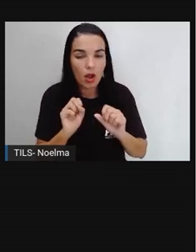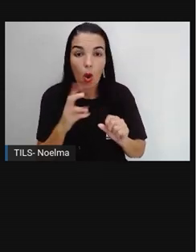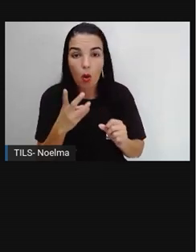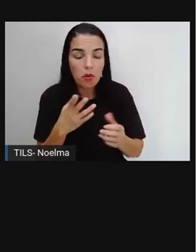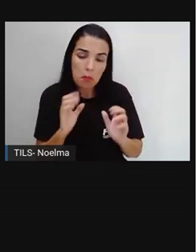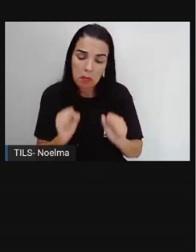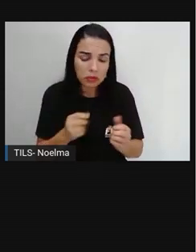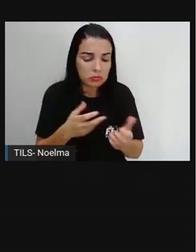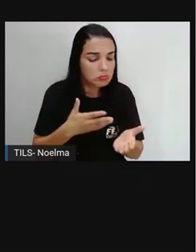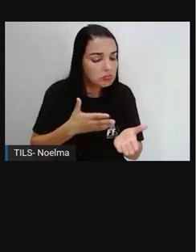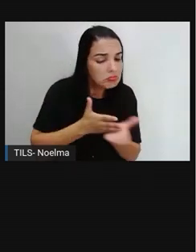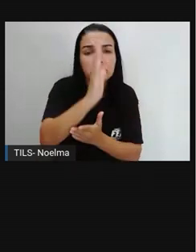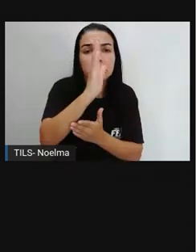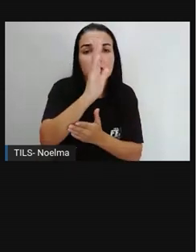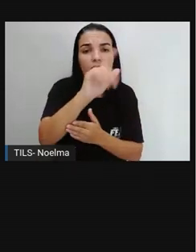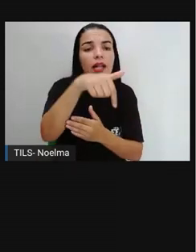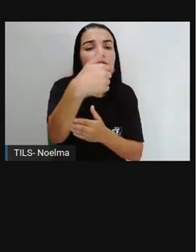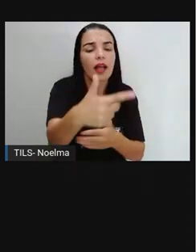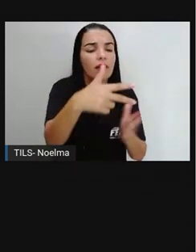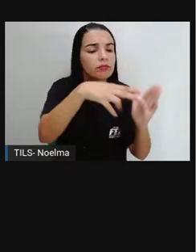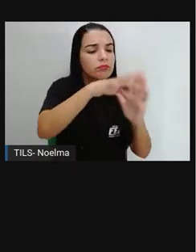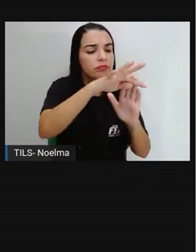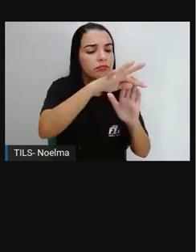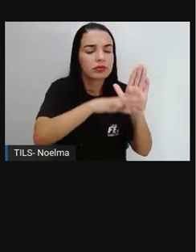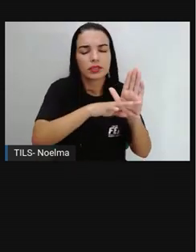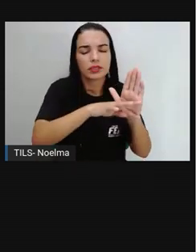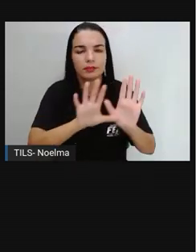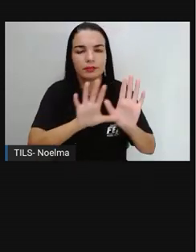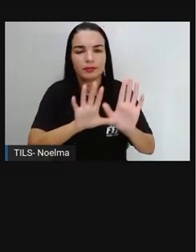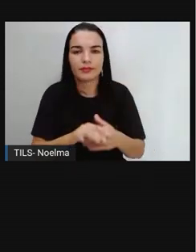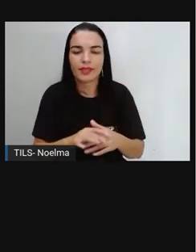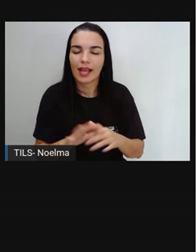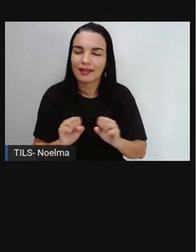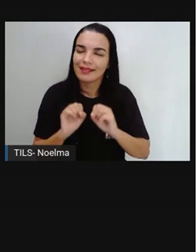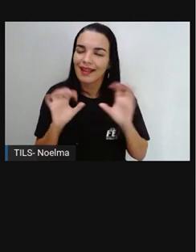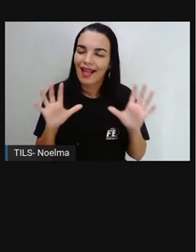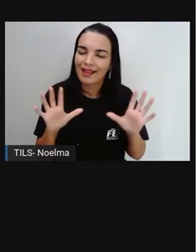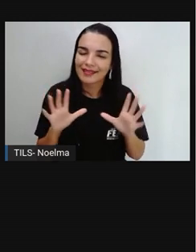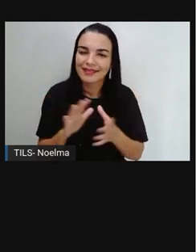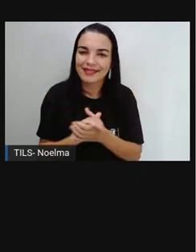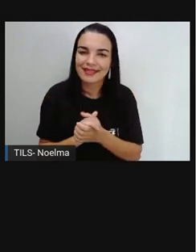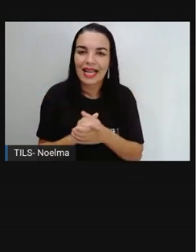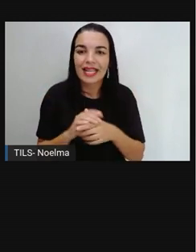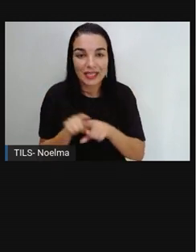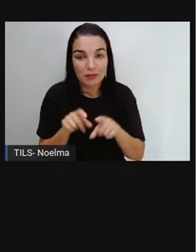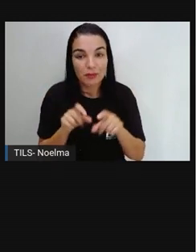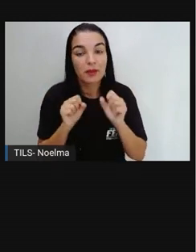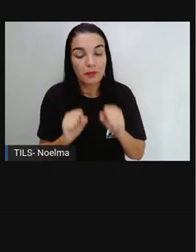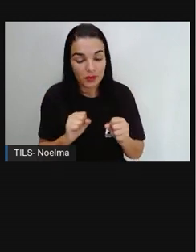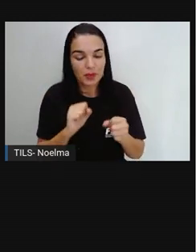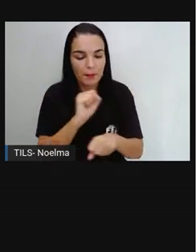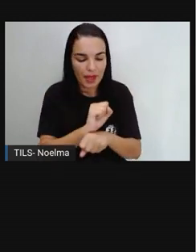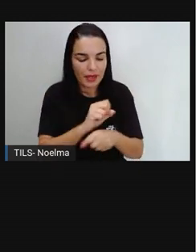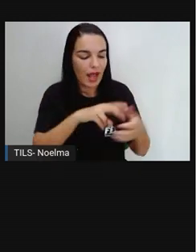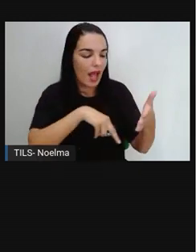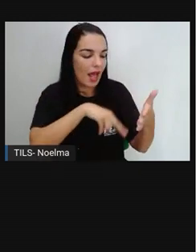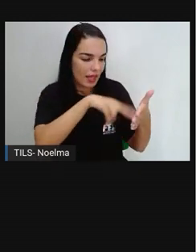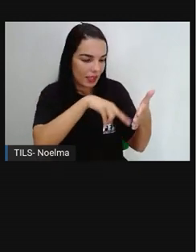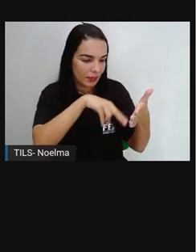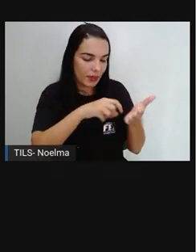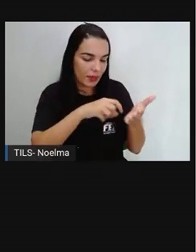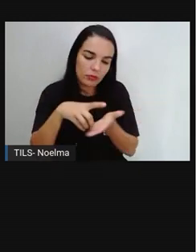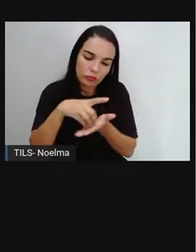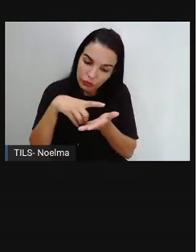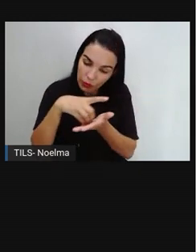também, tentar entender mais à frente o que a palavra queria dizer. Claro, claro, também dá para parar a leitura e procurar no dicionário, mas nem sempre teremos